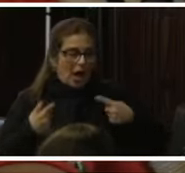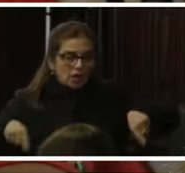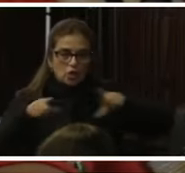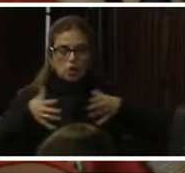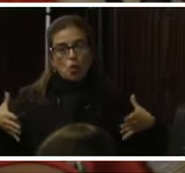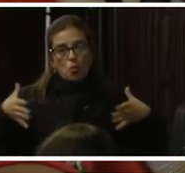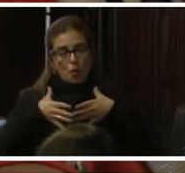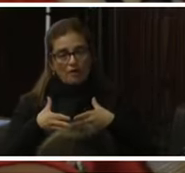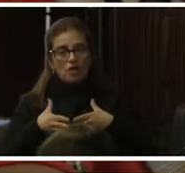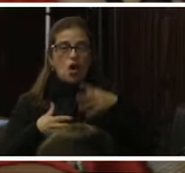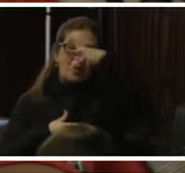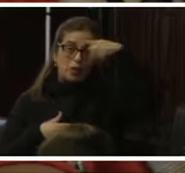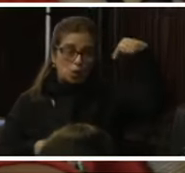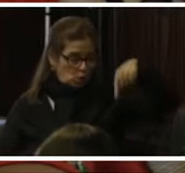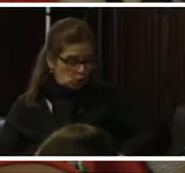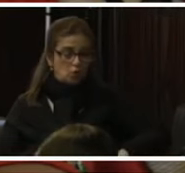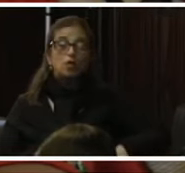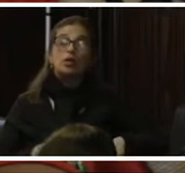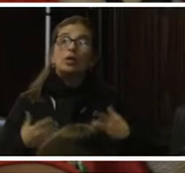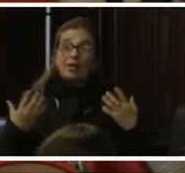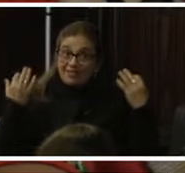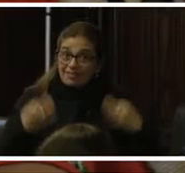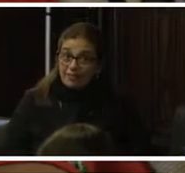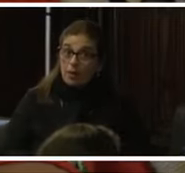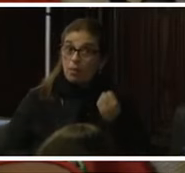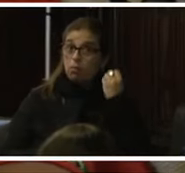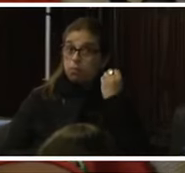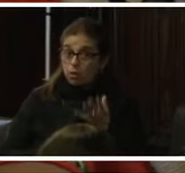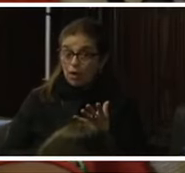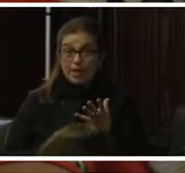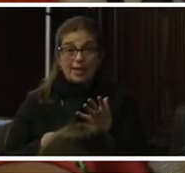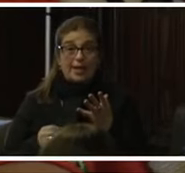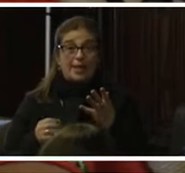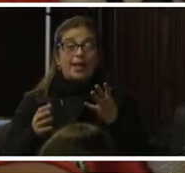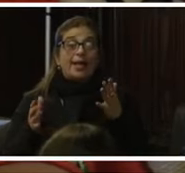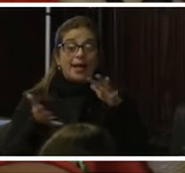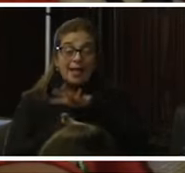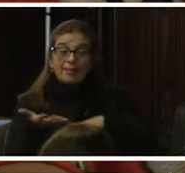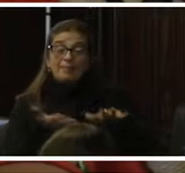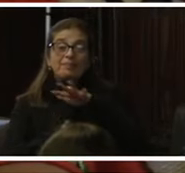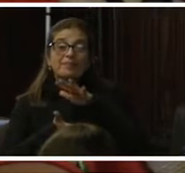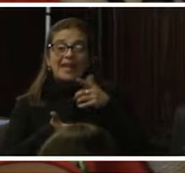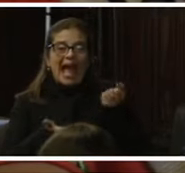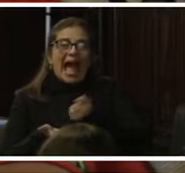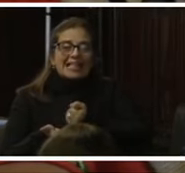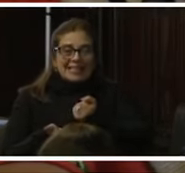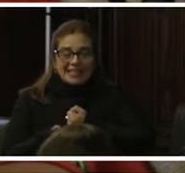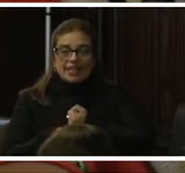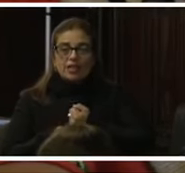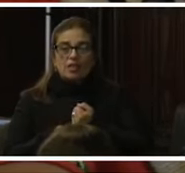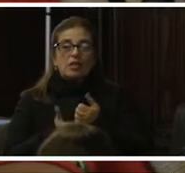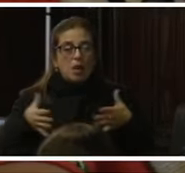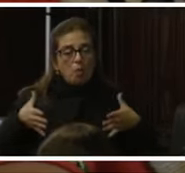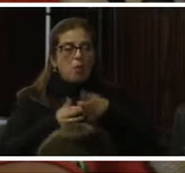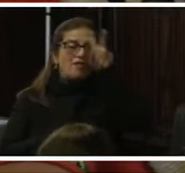em mato grosso do sul porque marco temporal é um assassino das das povo